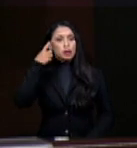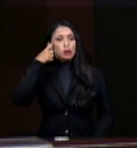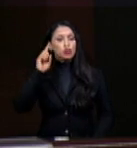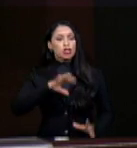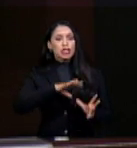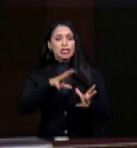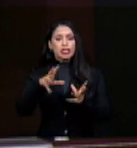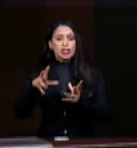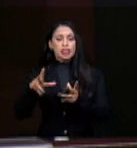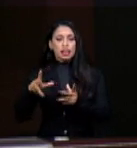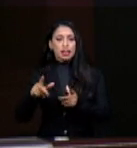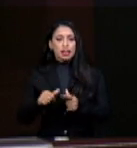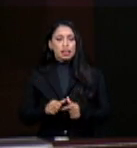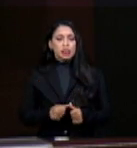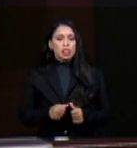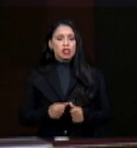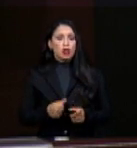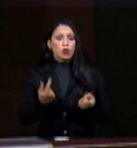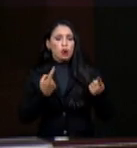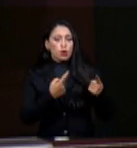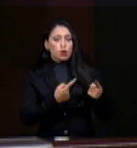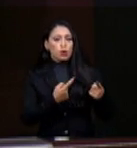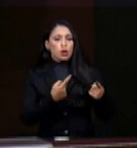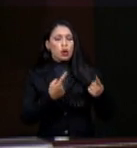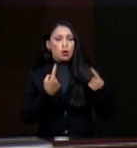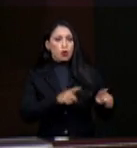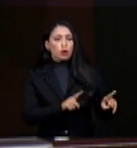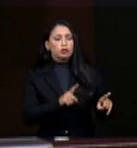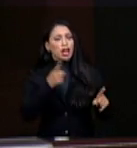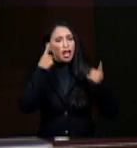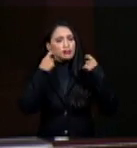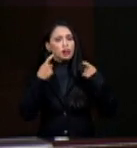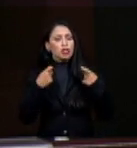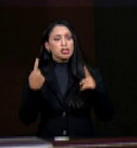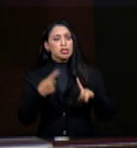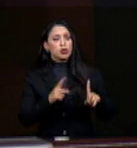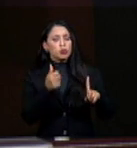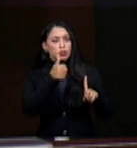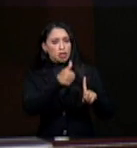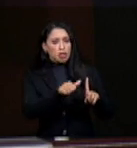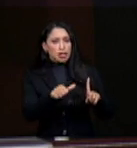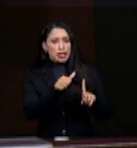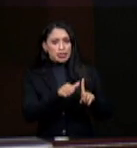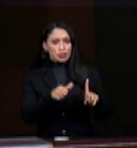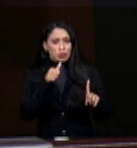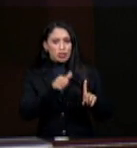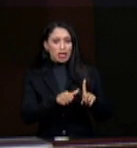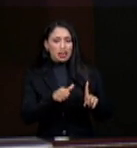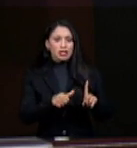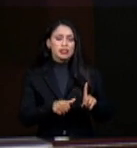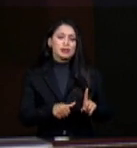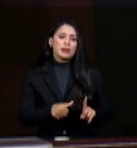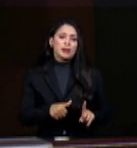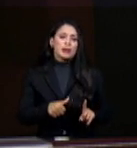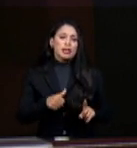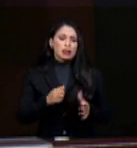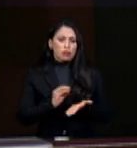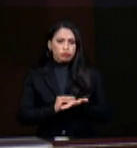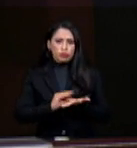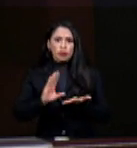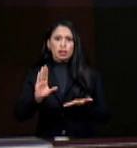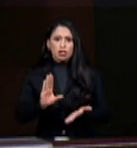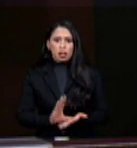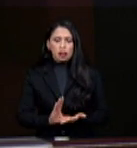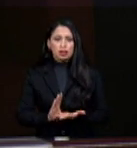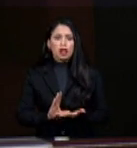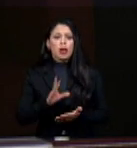pela Eliminação da Violência contra as Mulheres mais de 2,4 bilhões de reais ao longo de 5 anos para prevenir